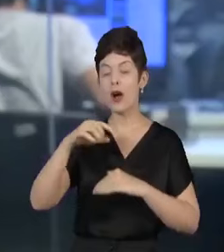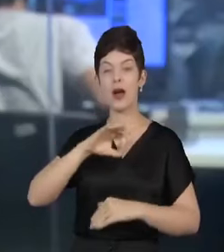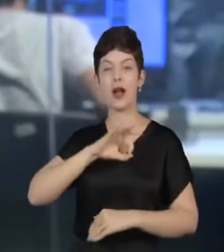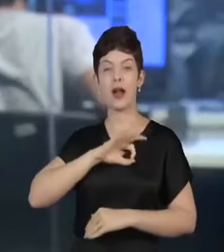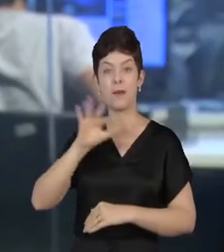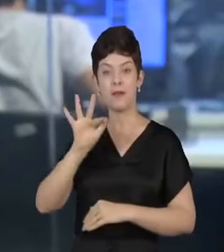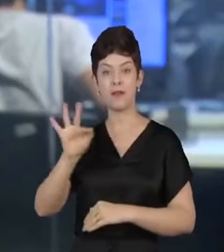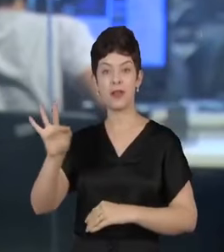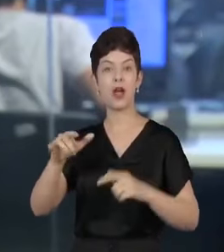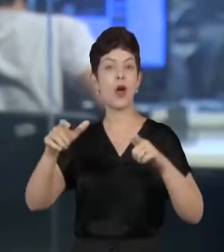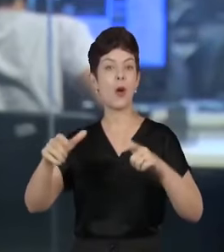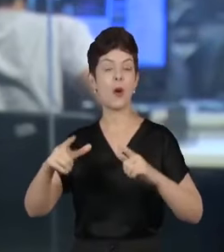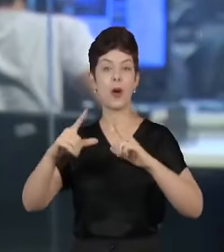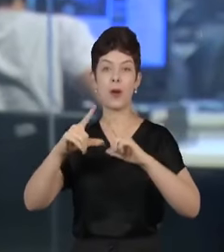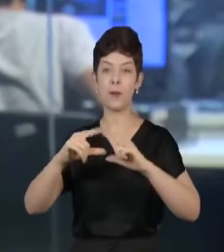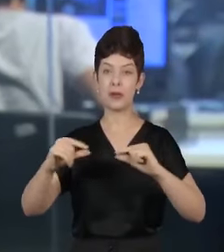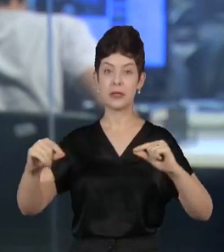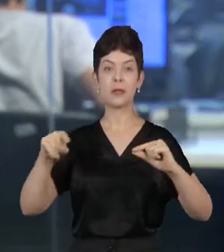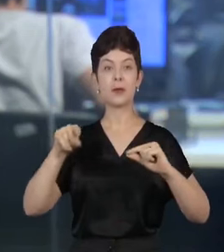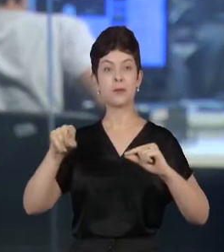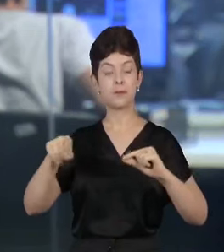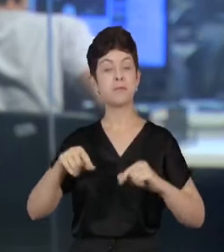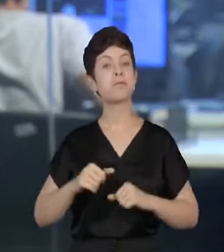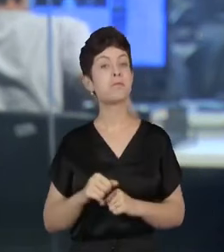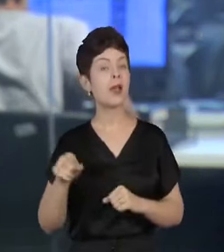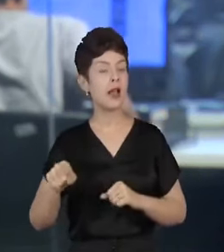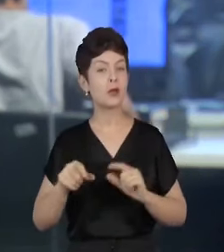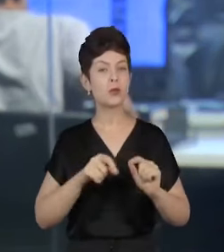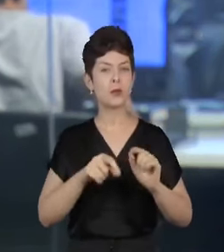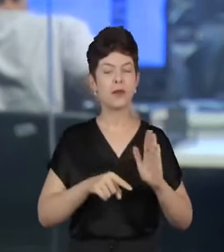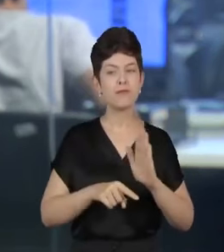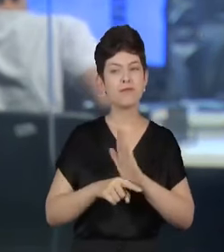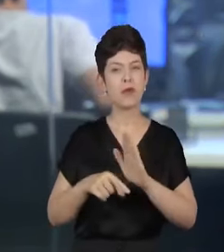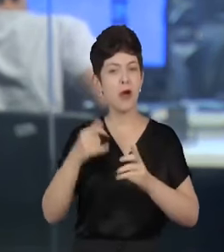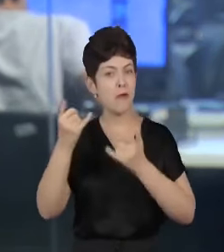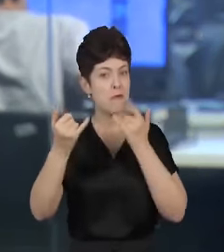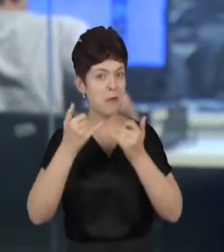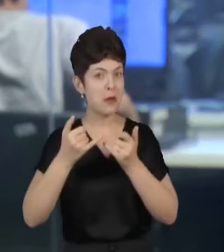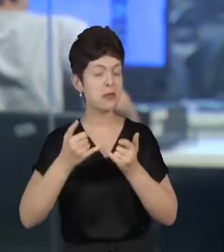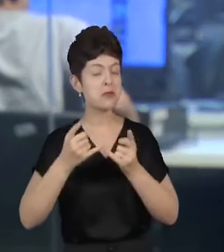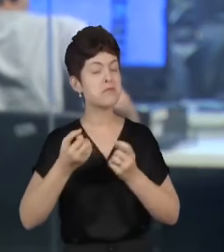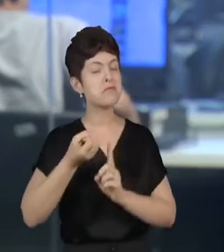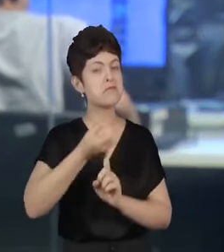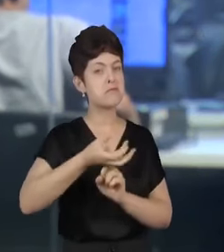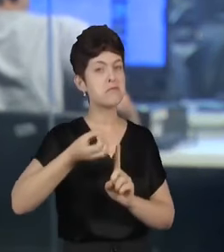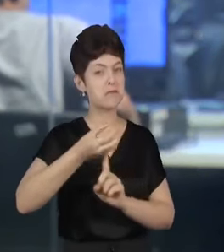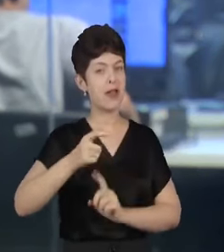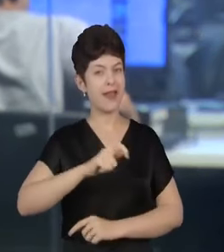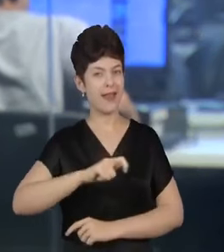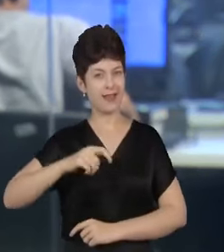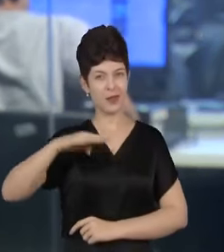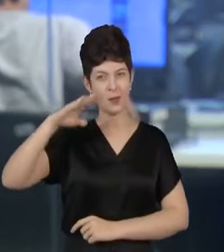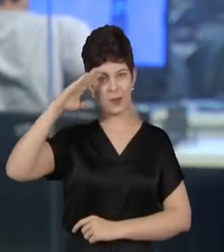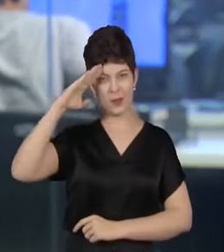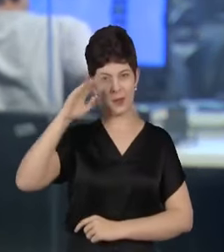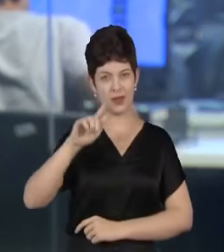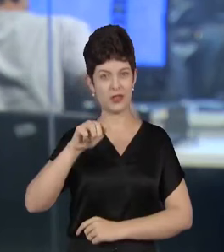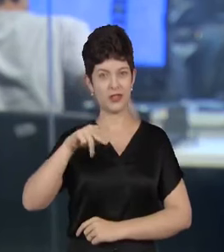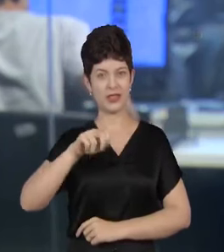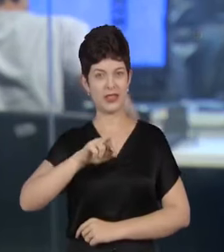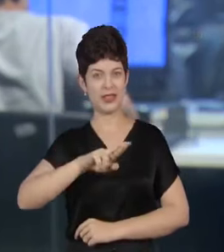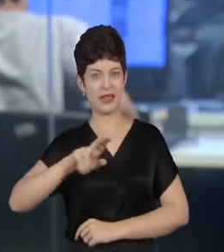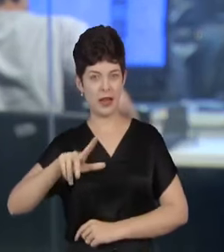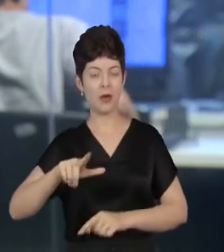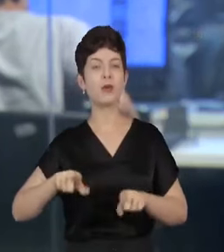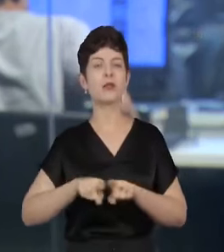Brasília Fontes da Polícia Federal Dizem que ele corroborou as informações dadas pelo ex-comandante do exército General Freire Gomes e